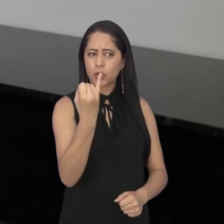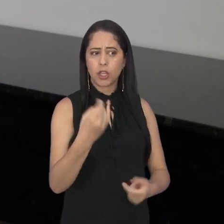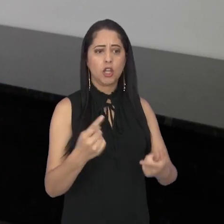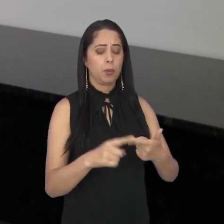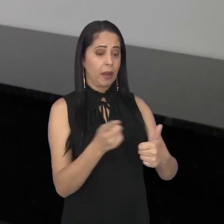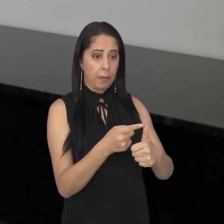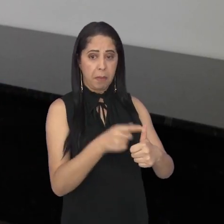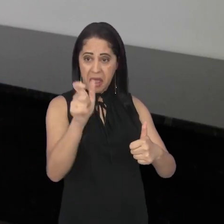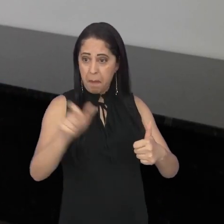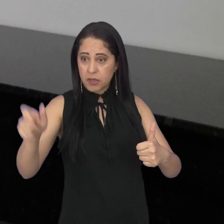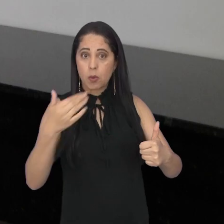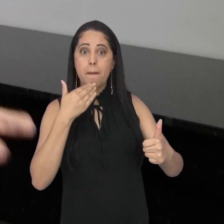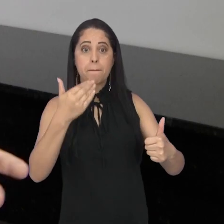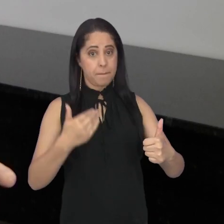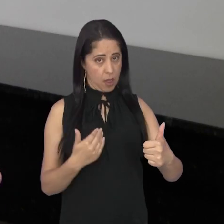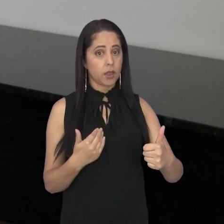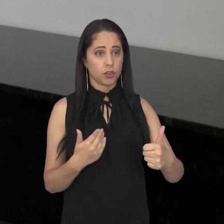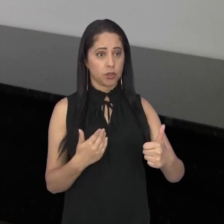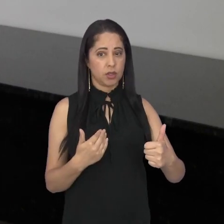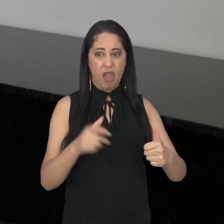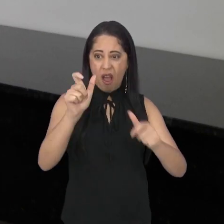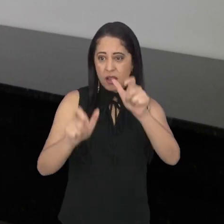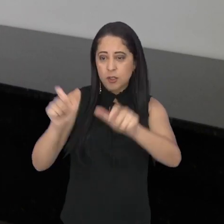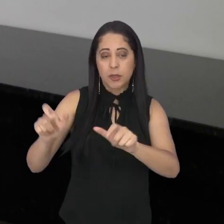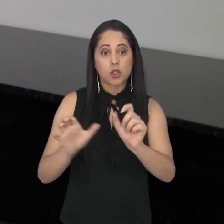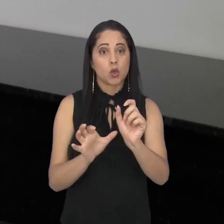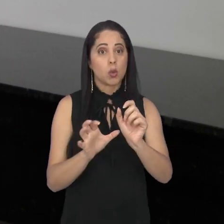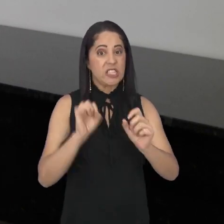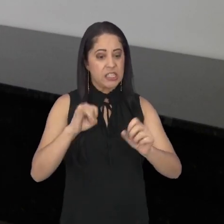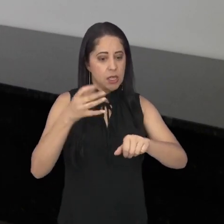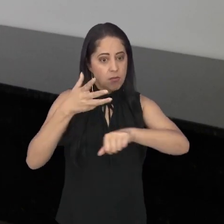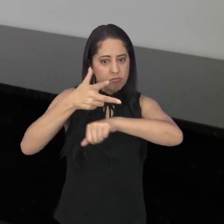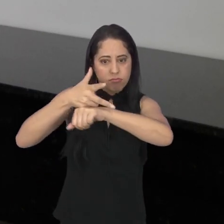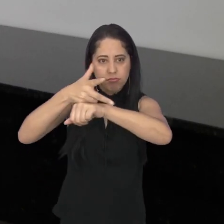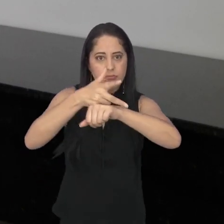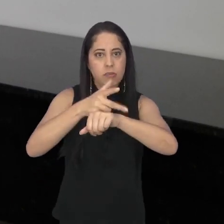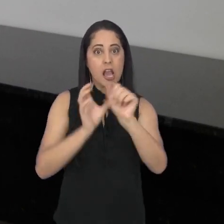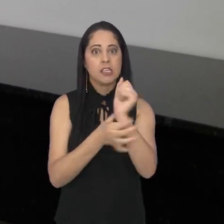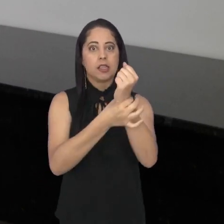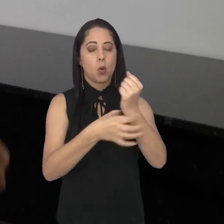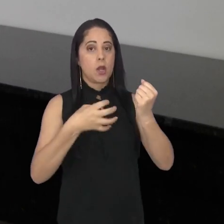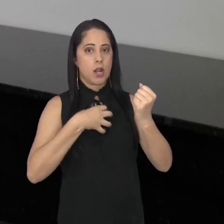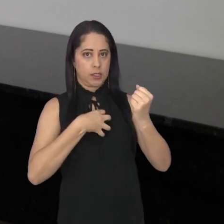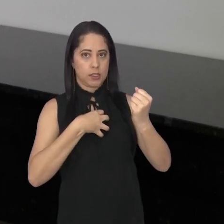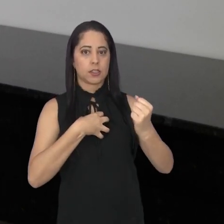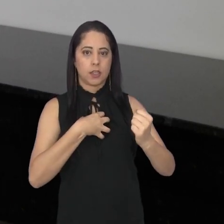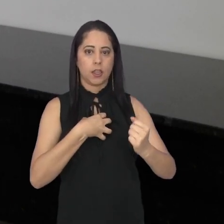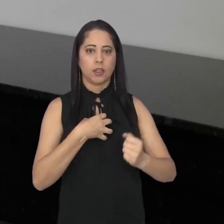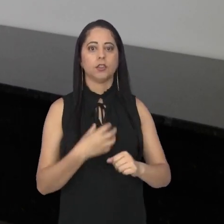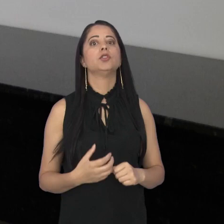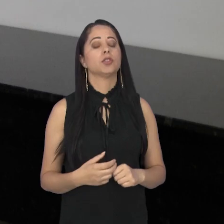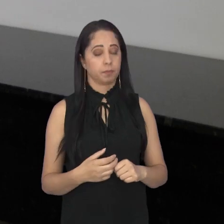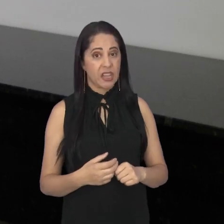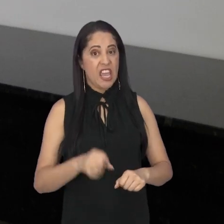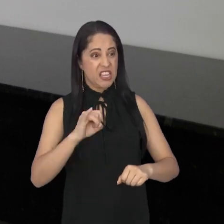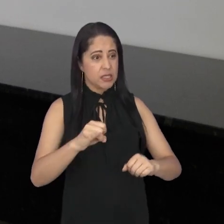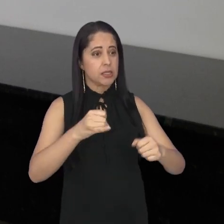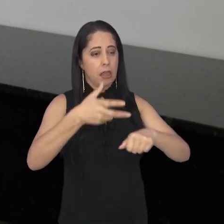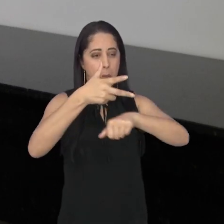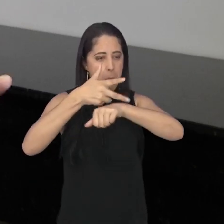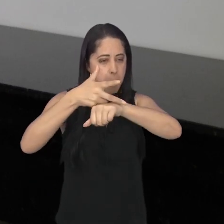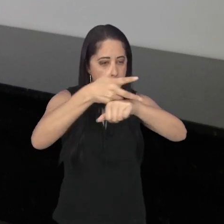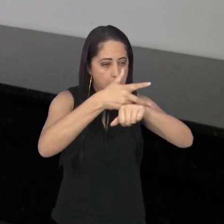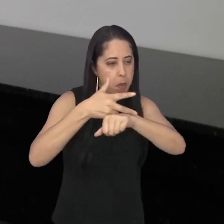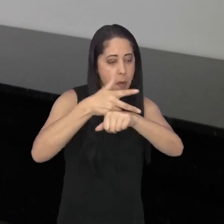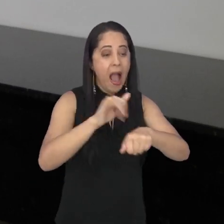né? Primeiro, porque é um pedido da população. As pessoas vão se sentir mais seguras, mais protegidas dentro dos ônibus, né? E você tendo